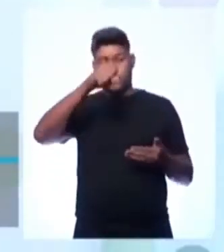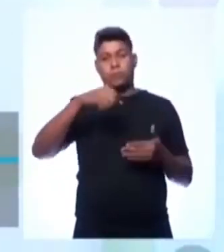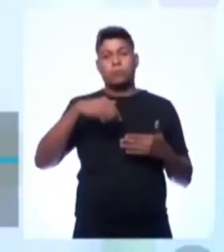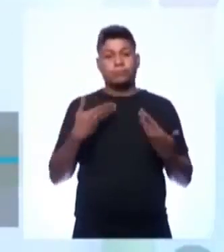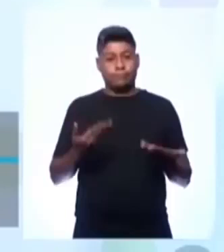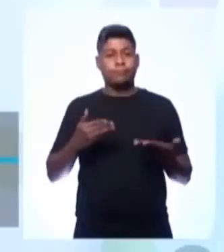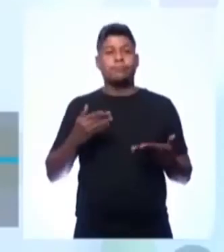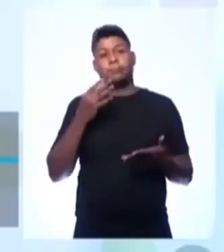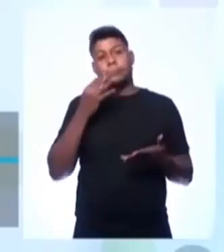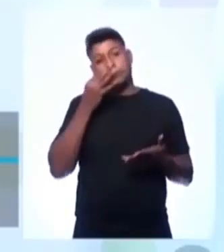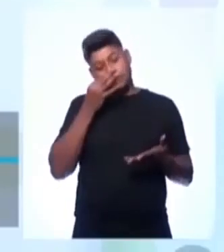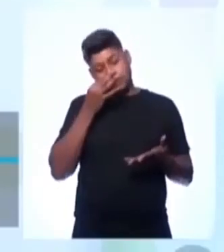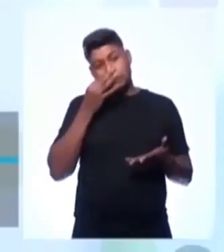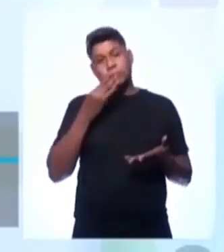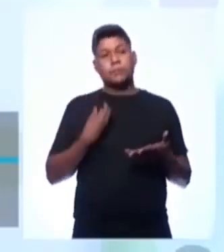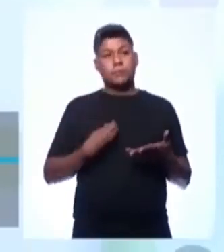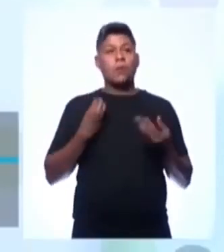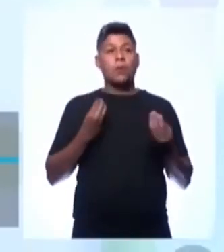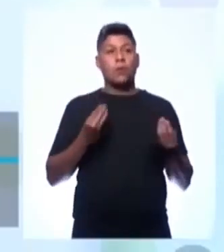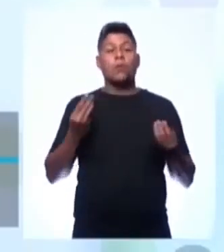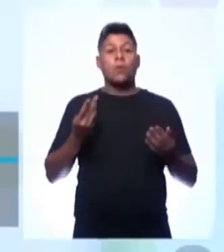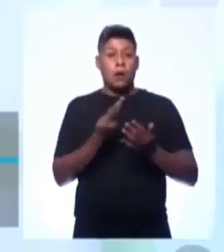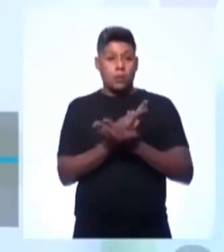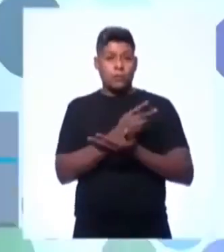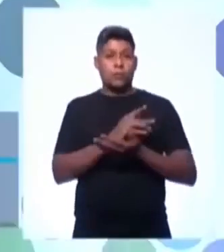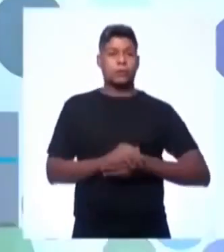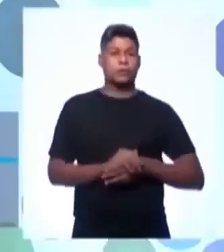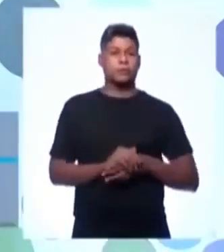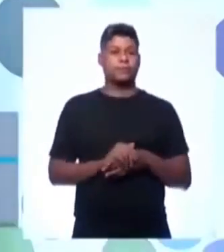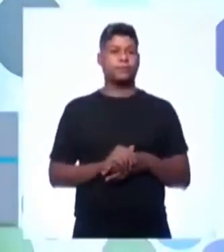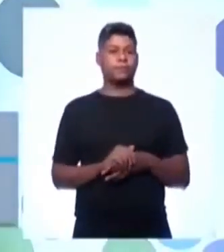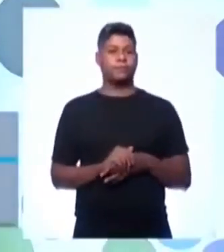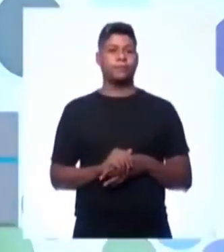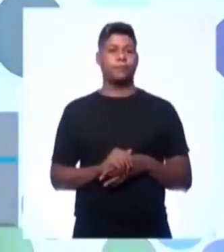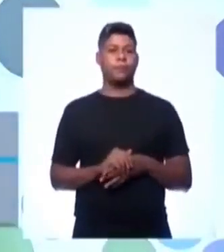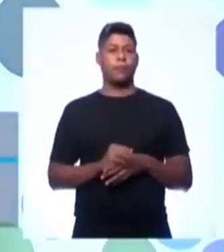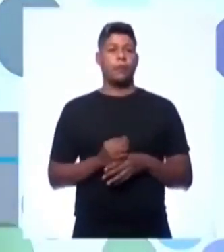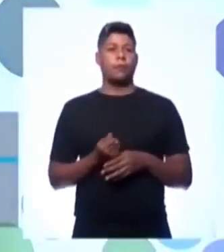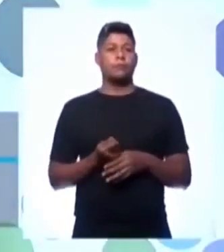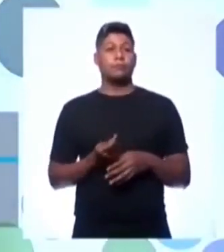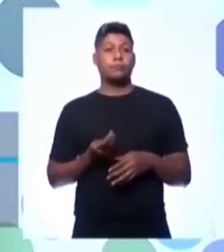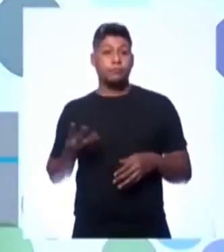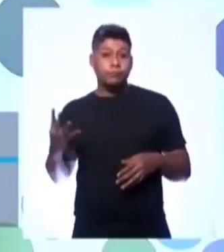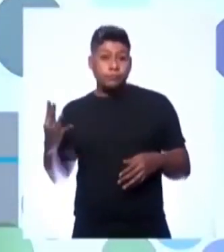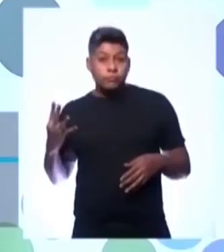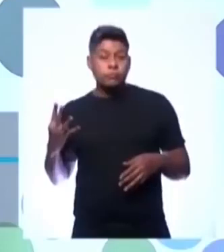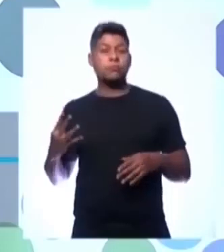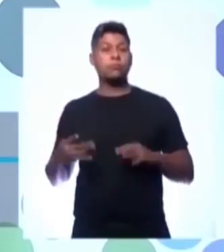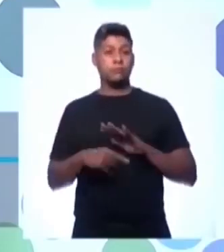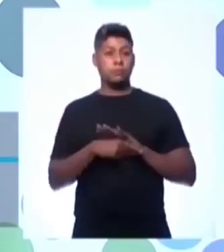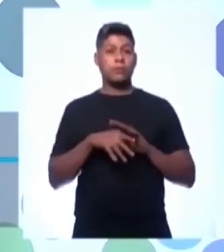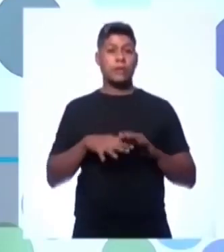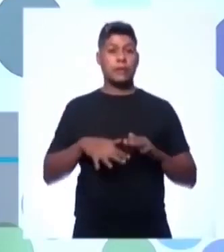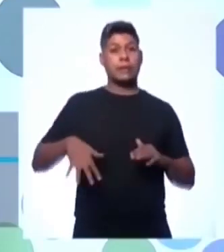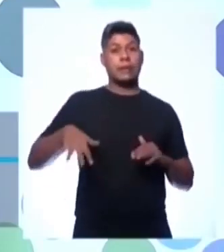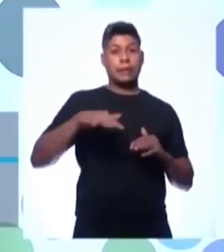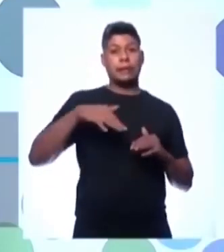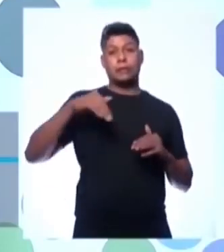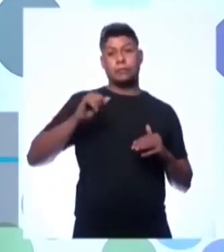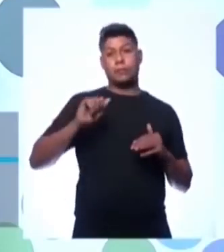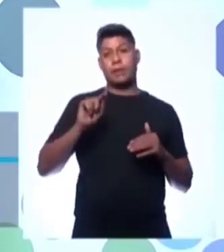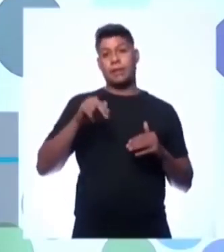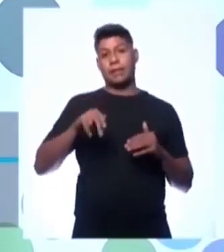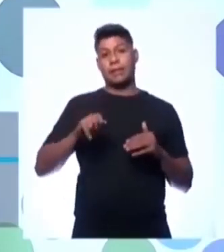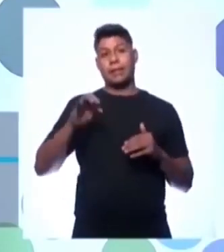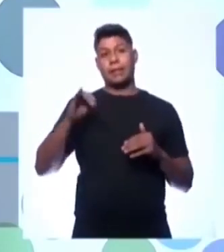vendo Tá ao indo. vivo, né, Fábio? Aí Isso. como que acontece? E a intensidade, professores e estudantes, a intensidade do campo magnético nessas